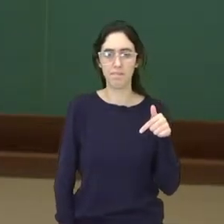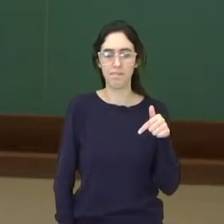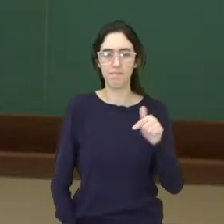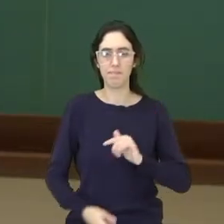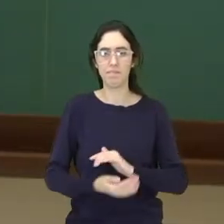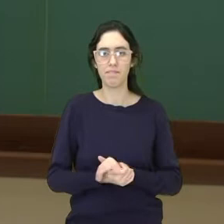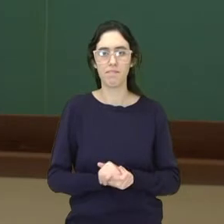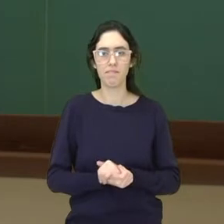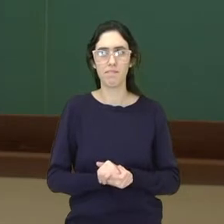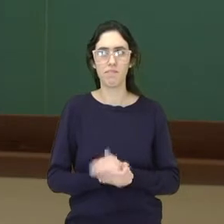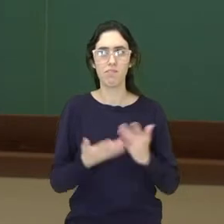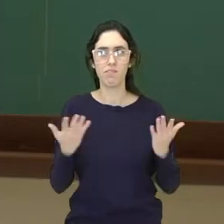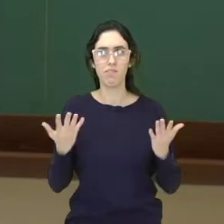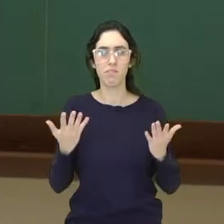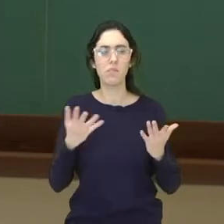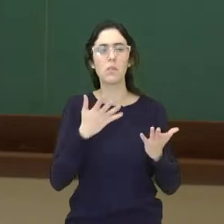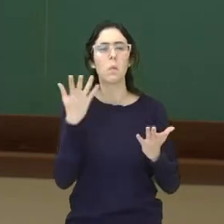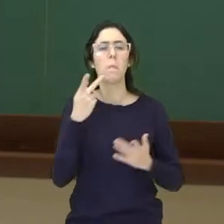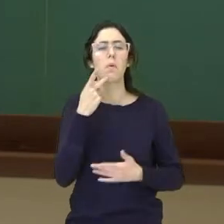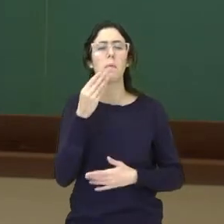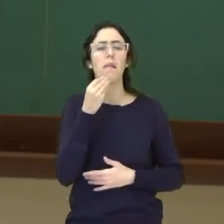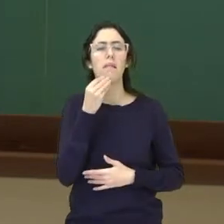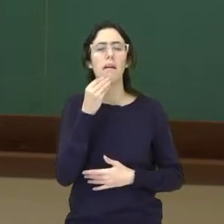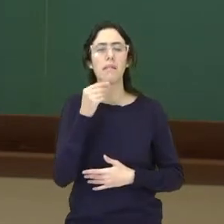Qual que é a chance de ser um número menor do que 7?